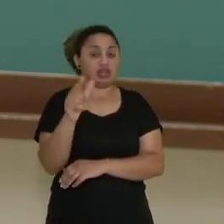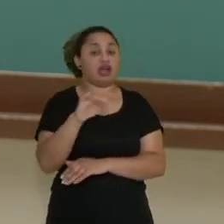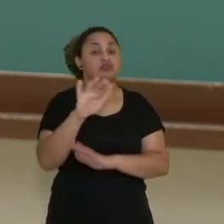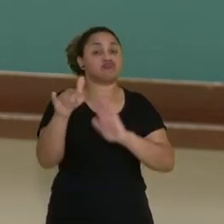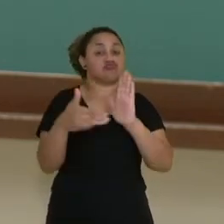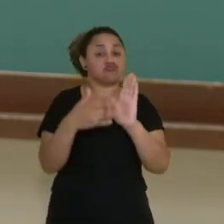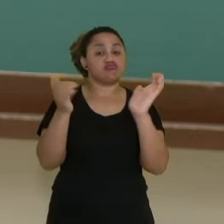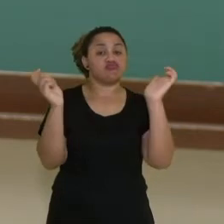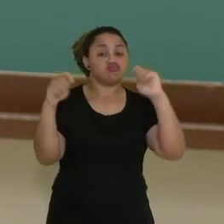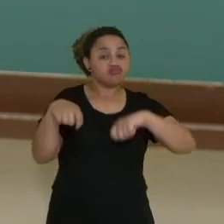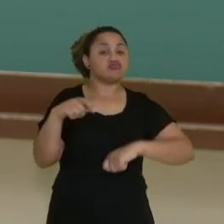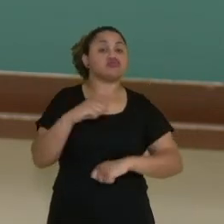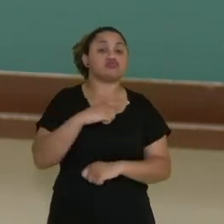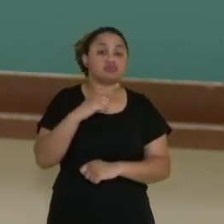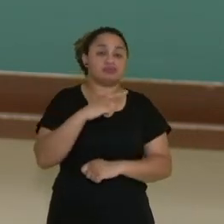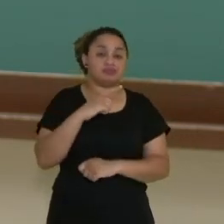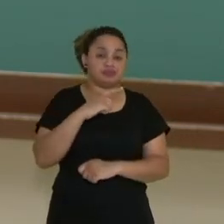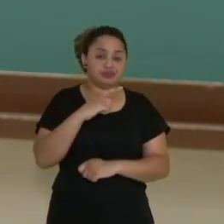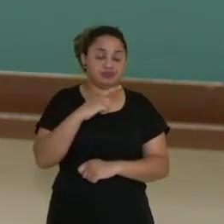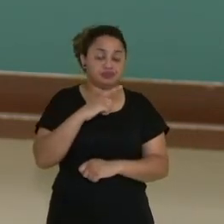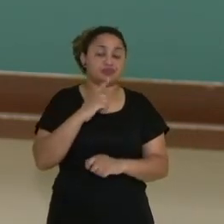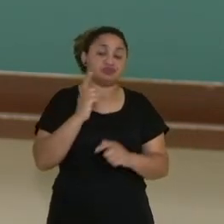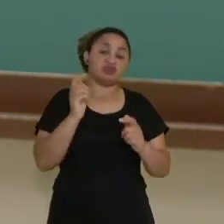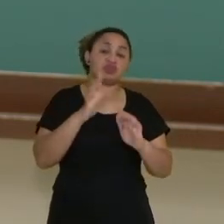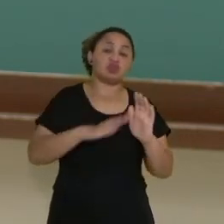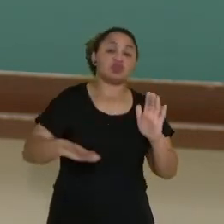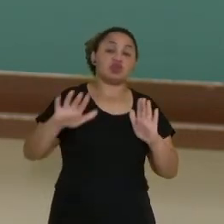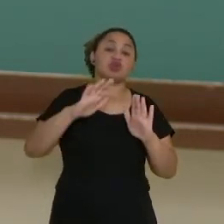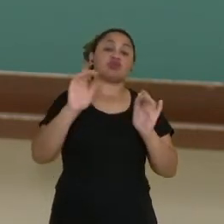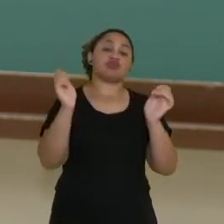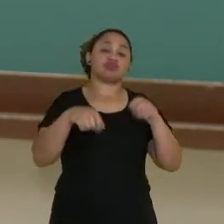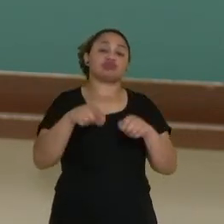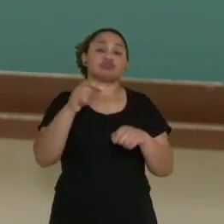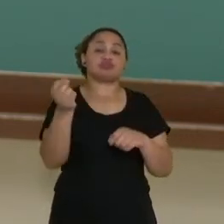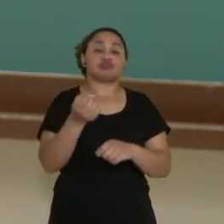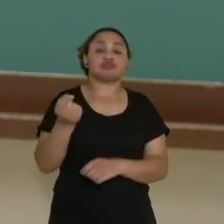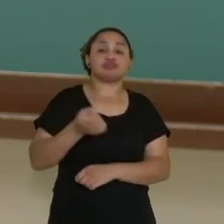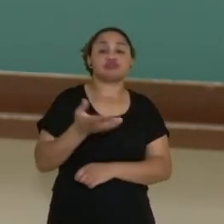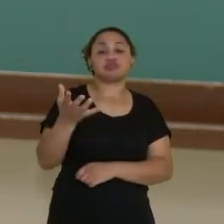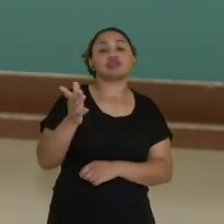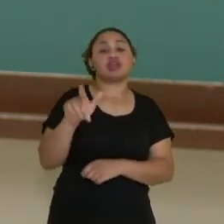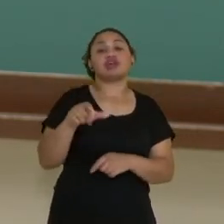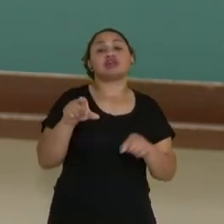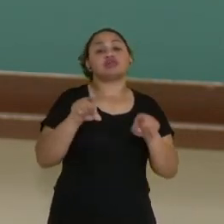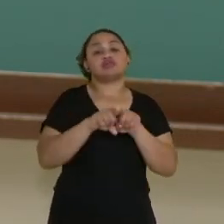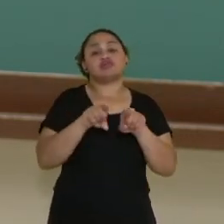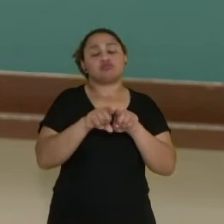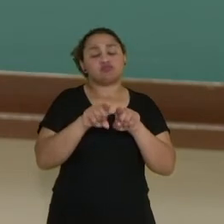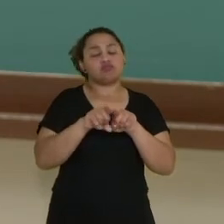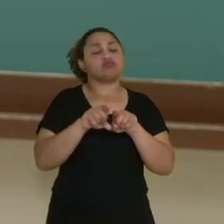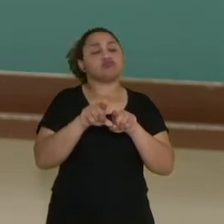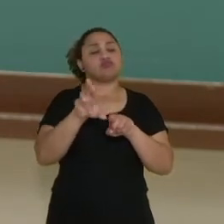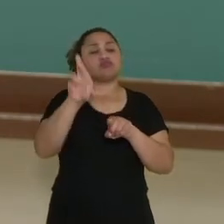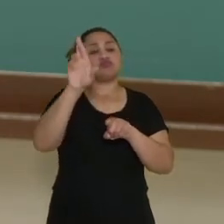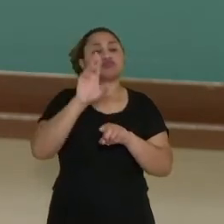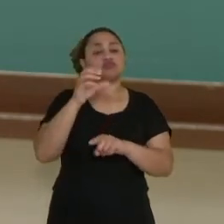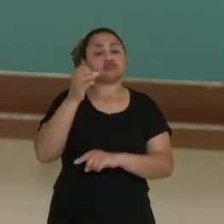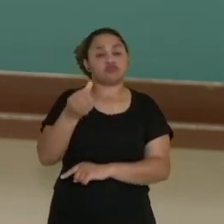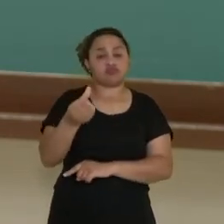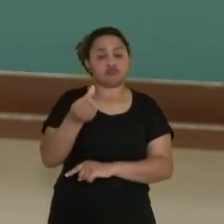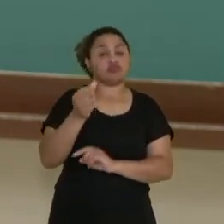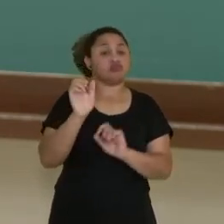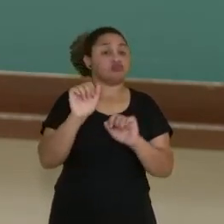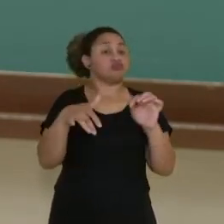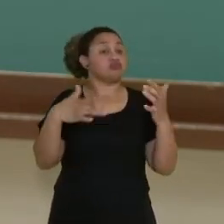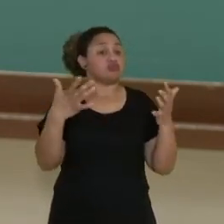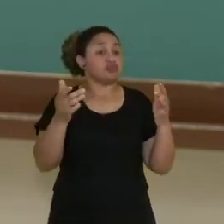total de possibilidades. O total de possibilidades de um dado é igual a 6, certo?